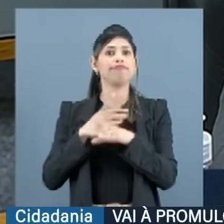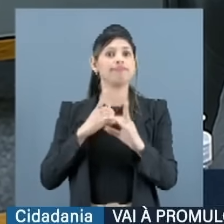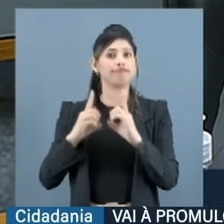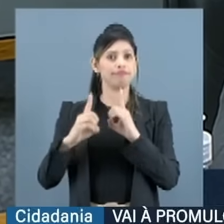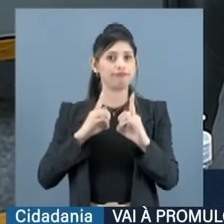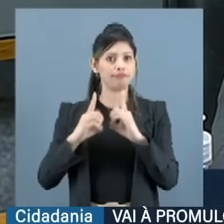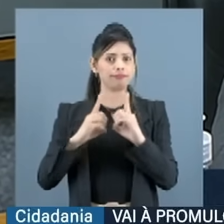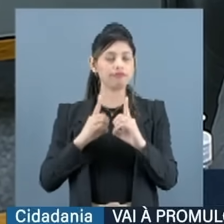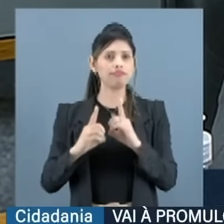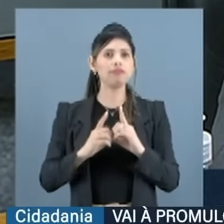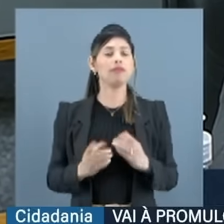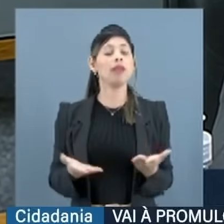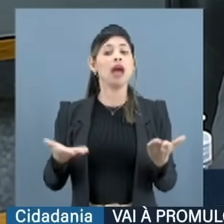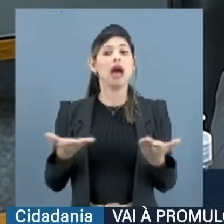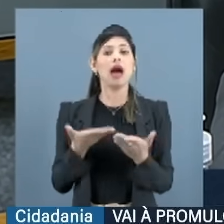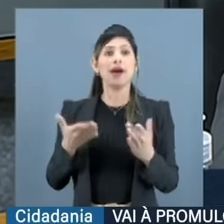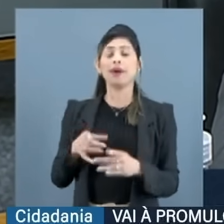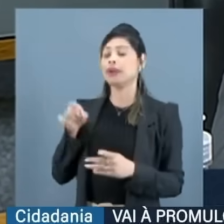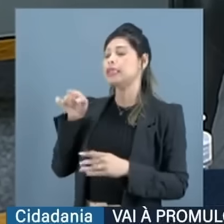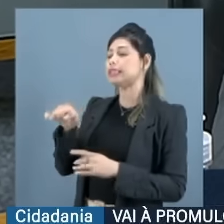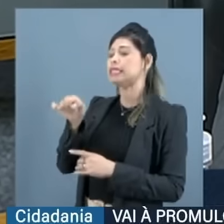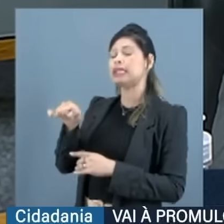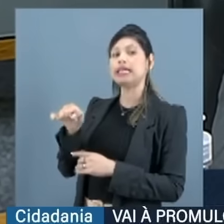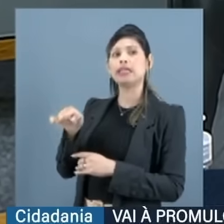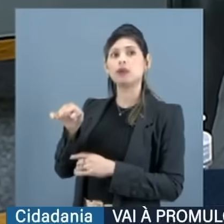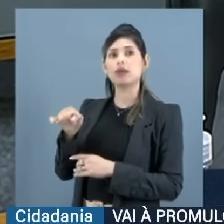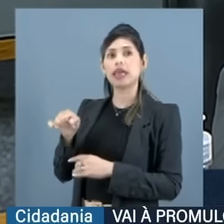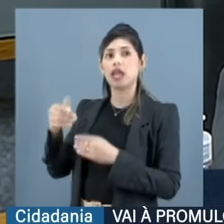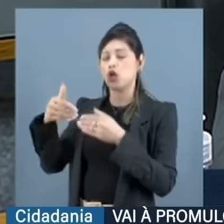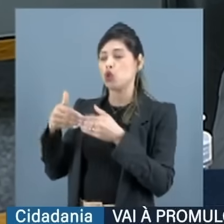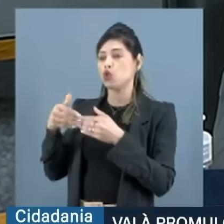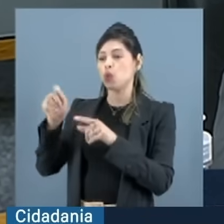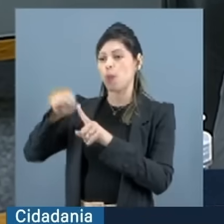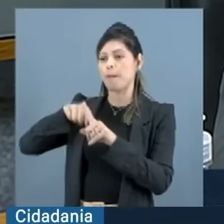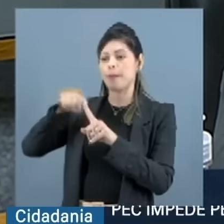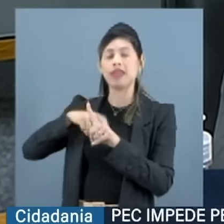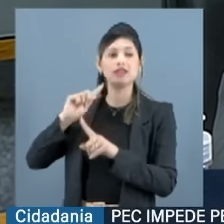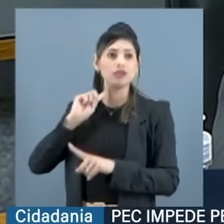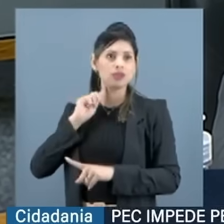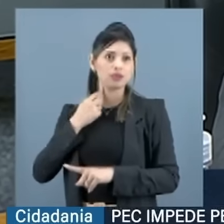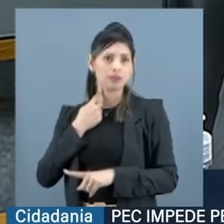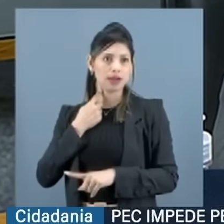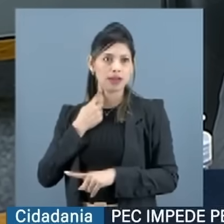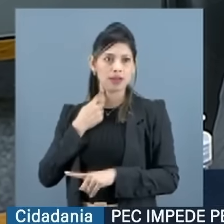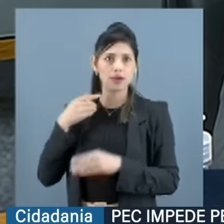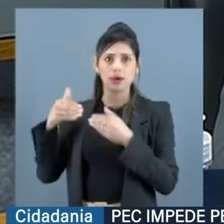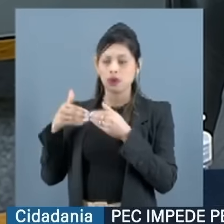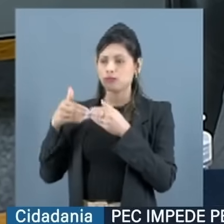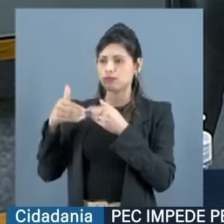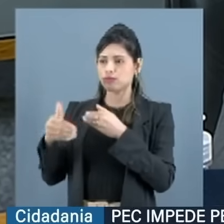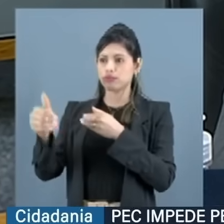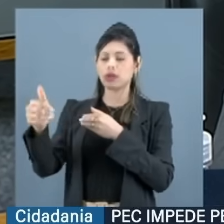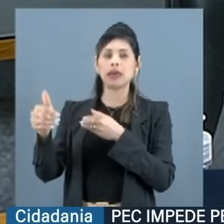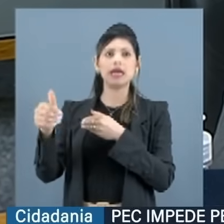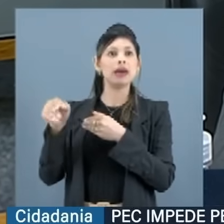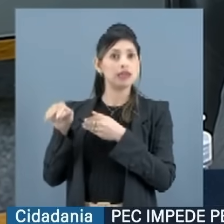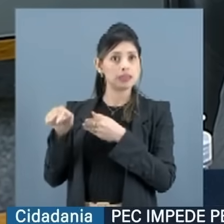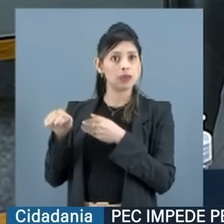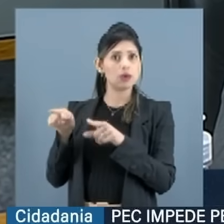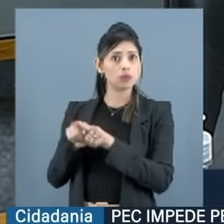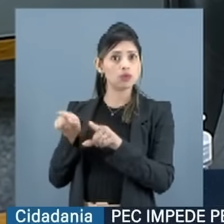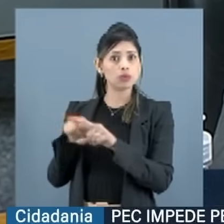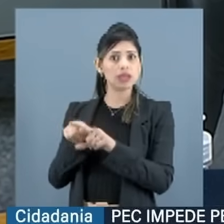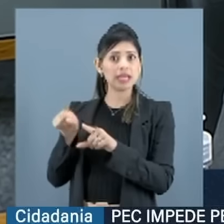fizemos com a quebra do G. Dias a partir de maio. Só que a partir de maio nós nos encontramos aqui, como já foi colocado aqui na